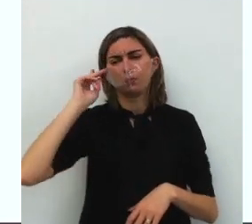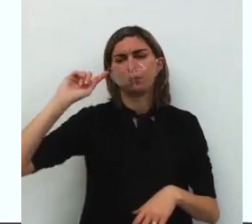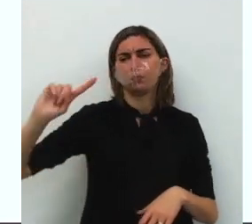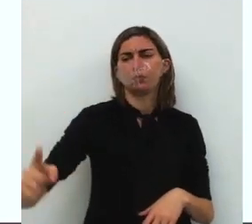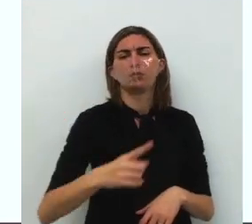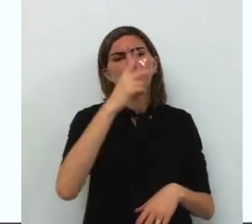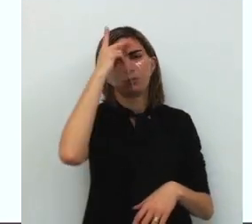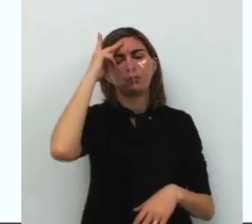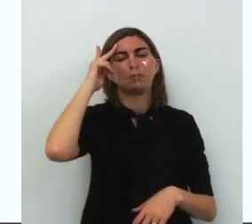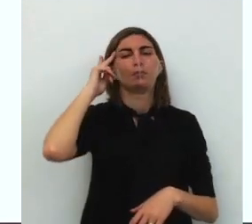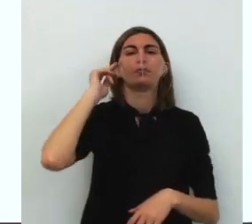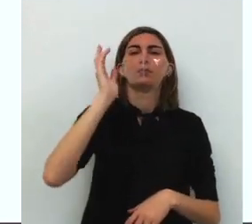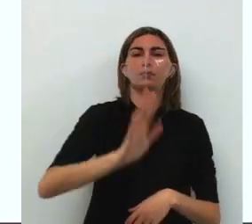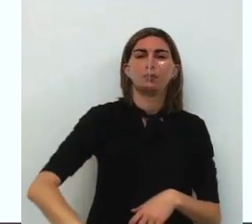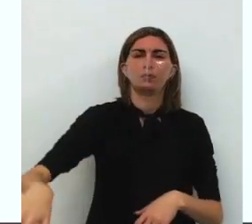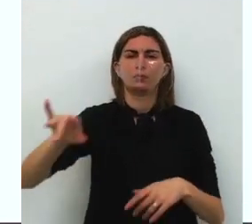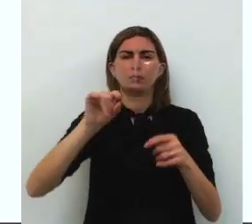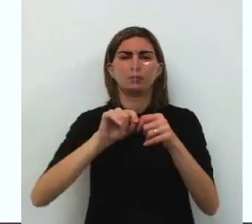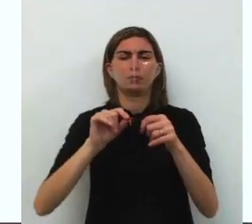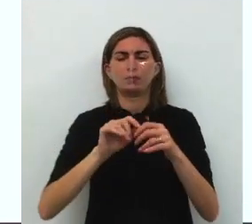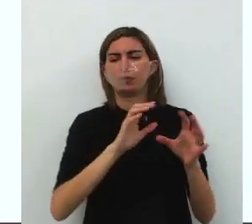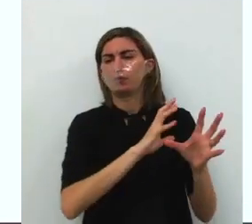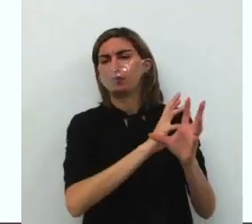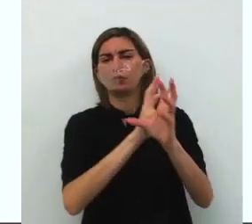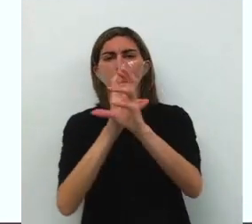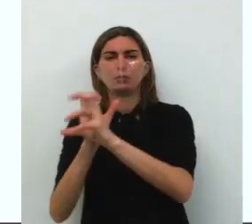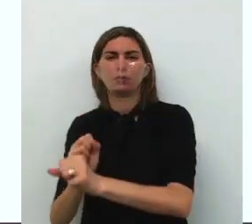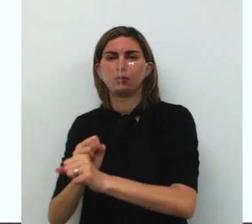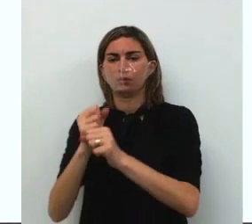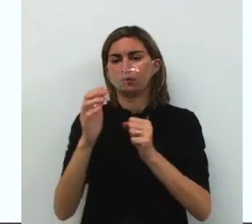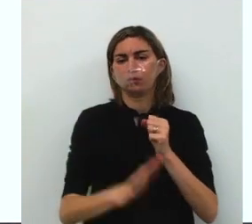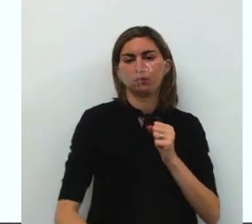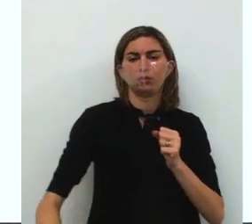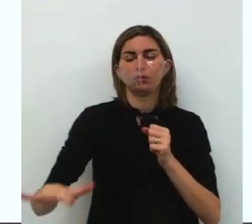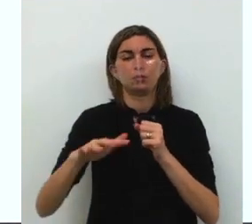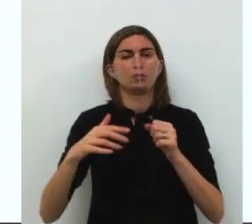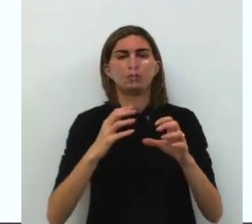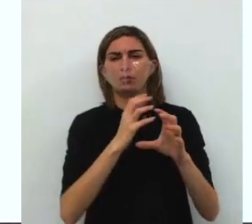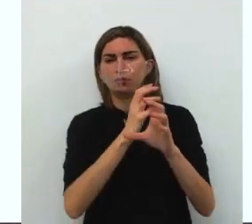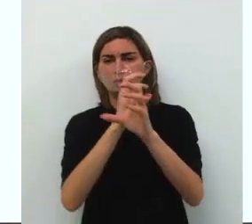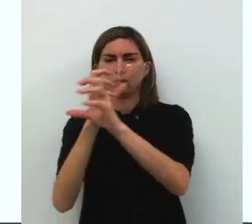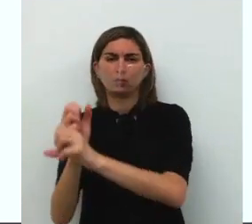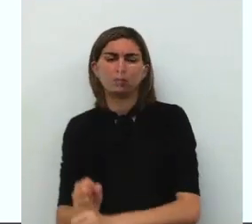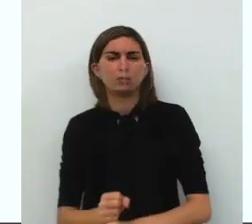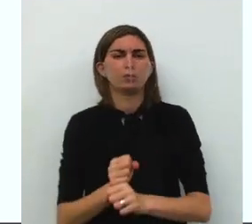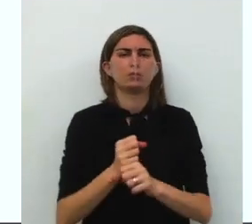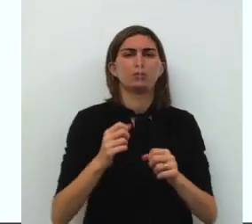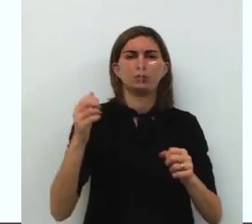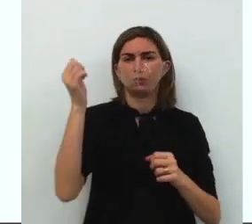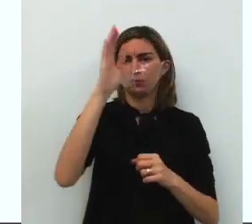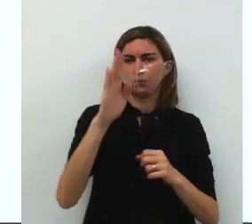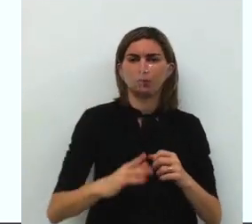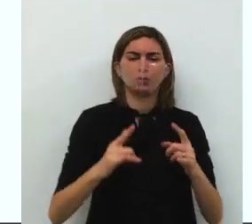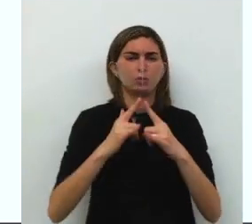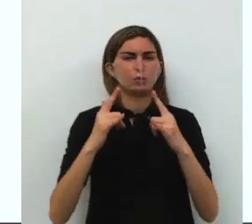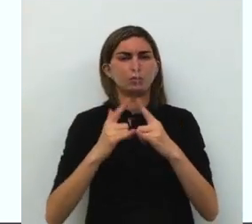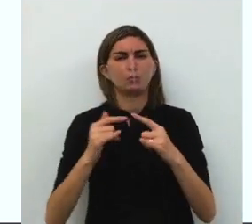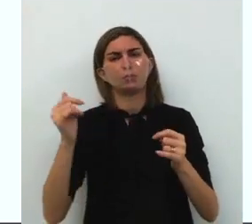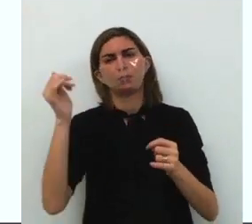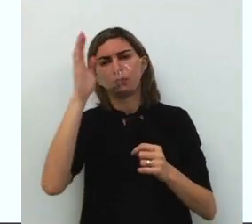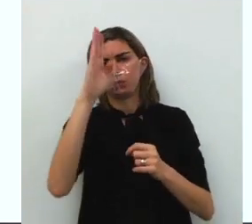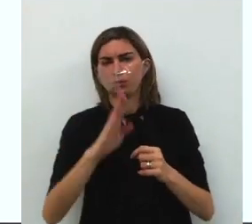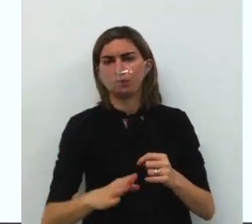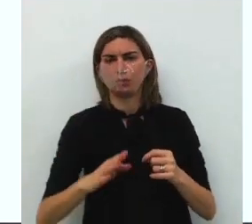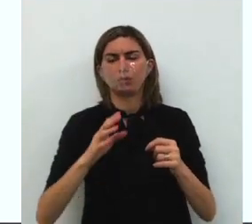habitantes. Agora, nós precisamos de um censo geral, quer dizer, nós vamos medir, o Instituto Brasileiro de Geografia e